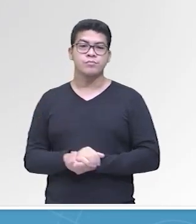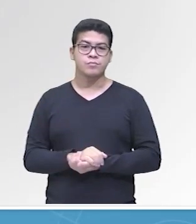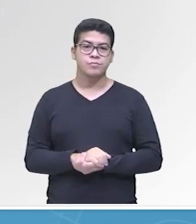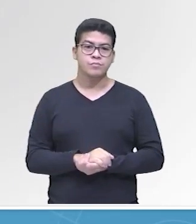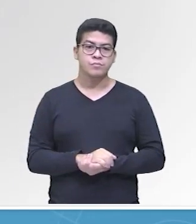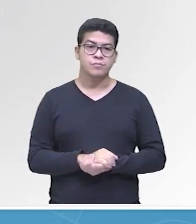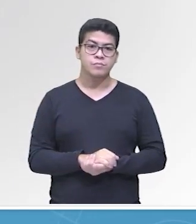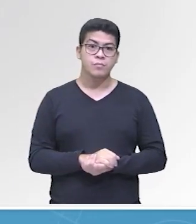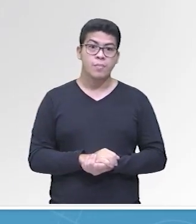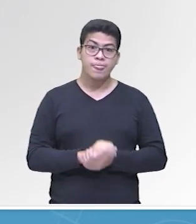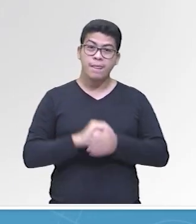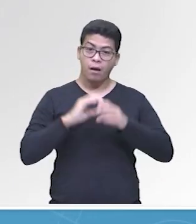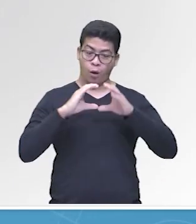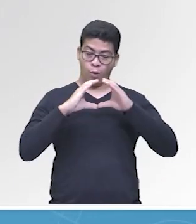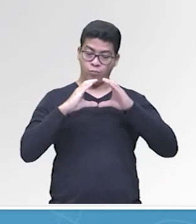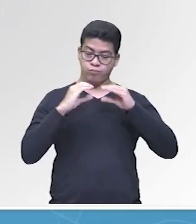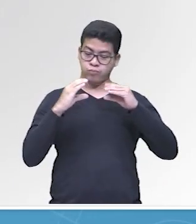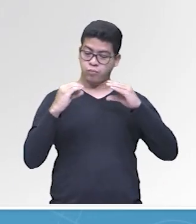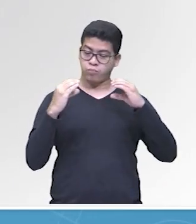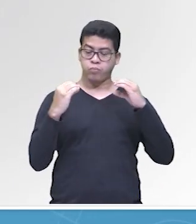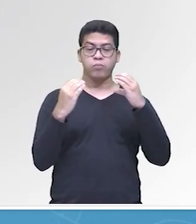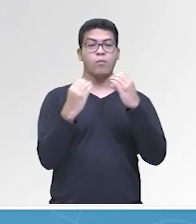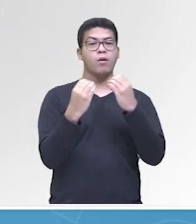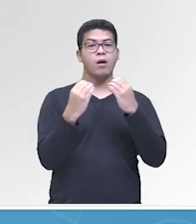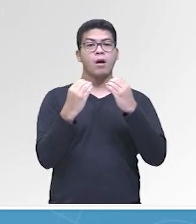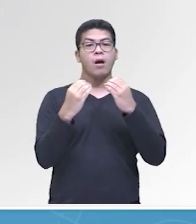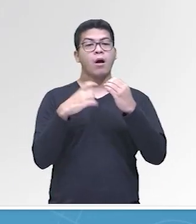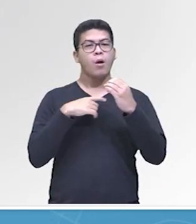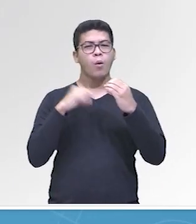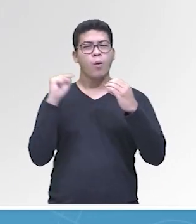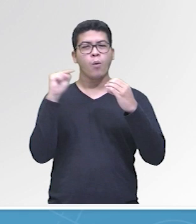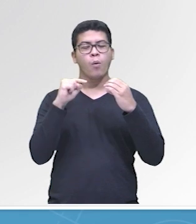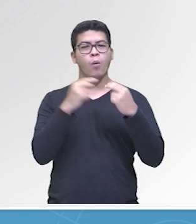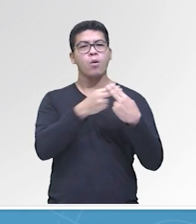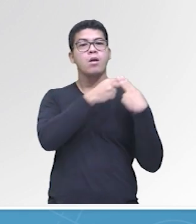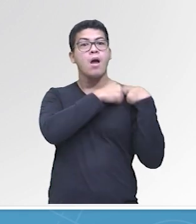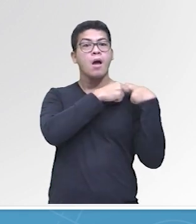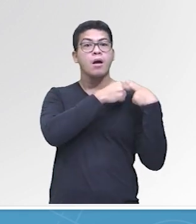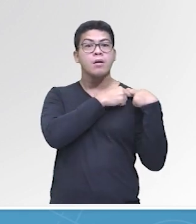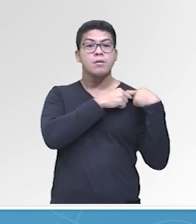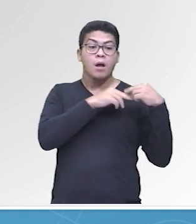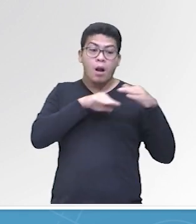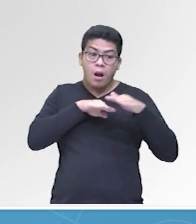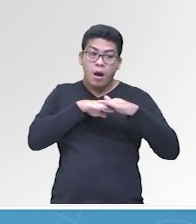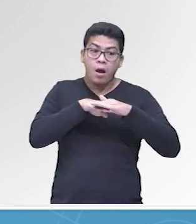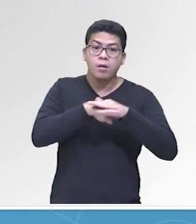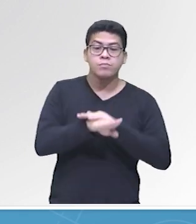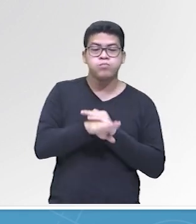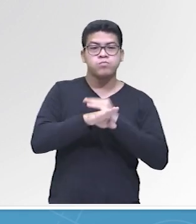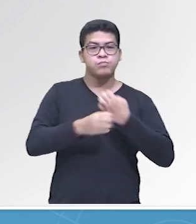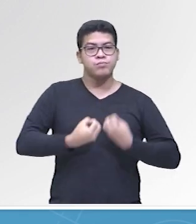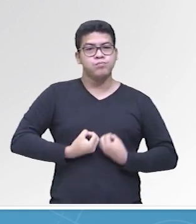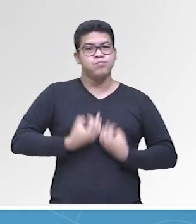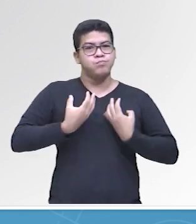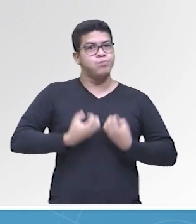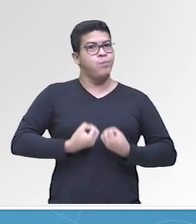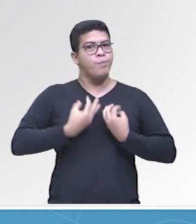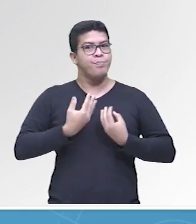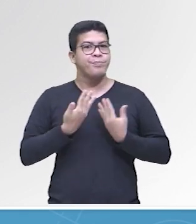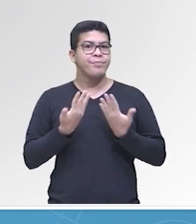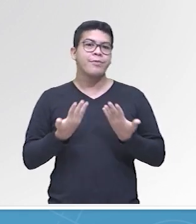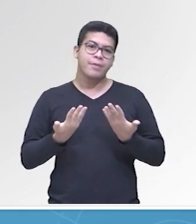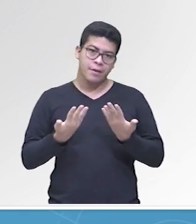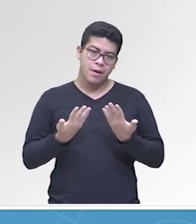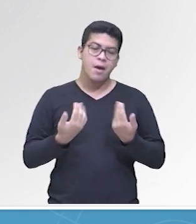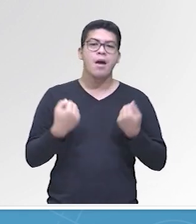é o complexo golgiense, que é a organela responsável pelo armazenamento das proteínas. Observem aí como